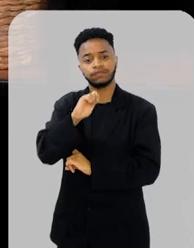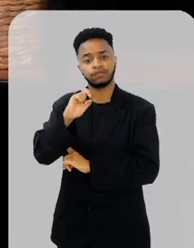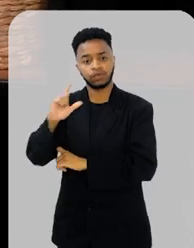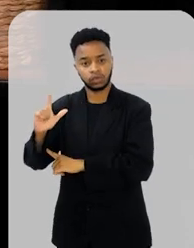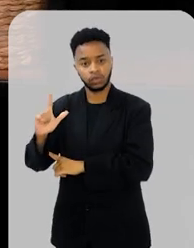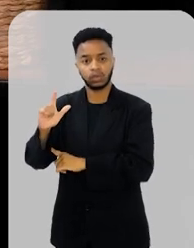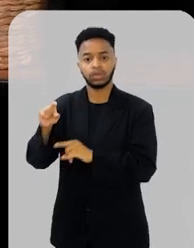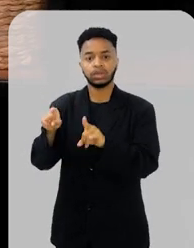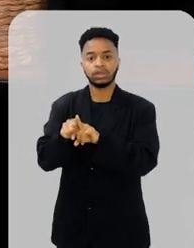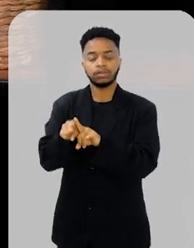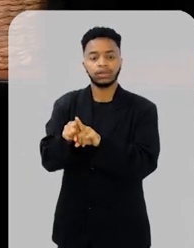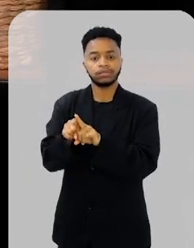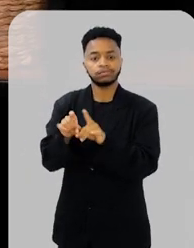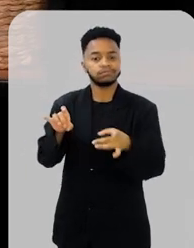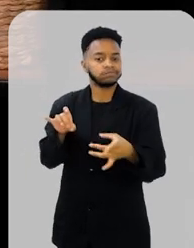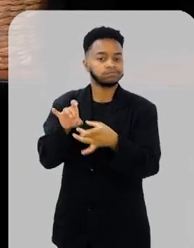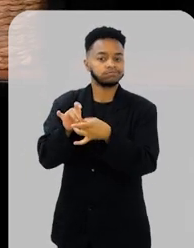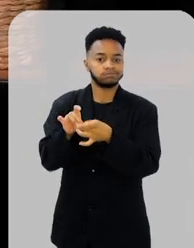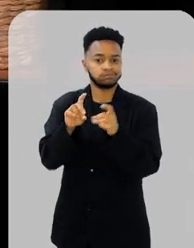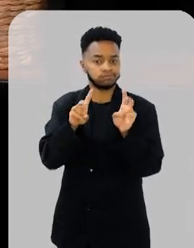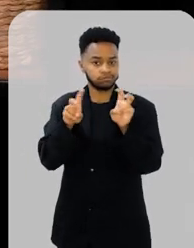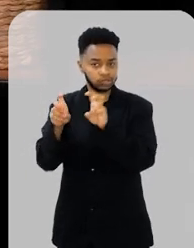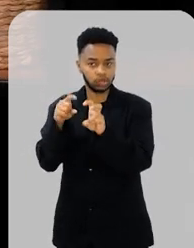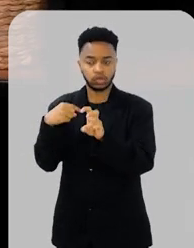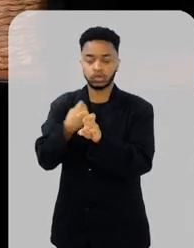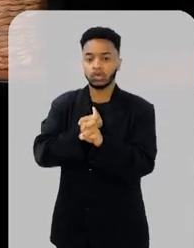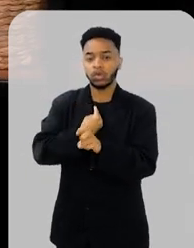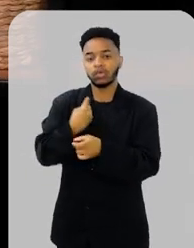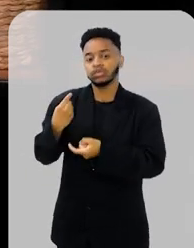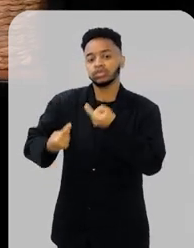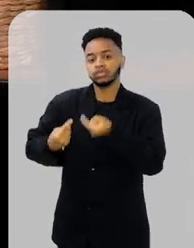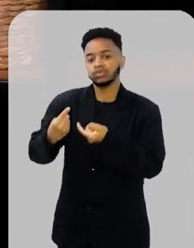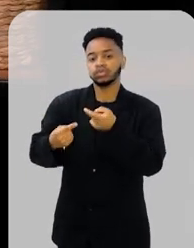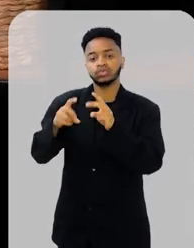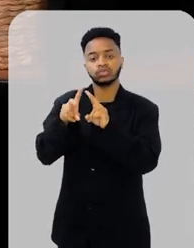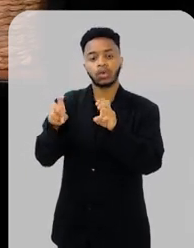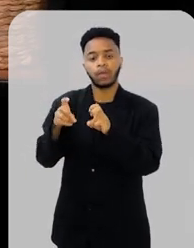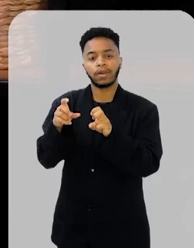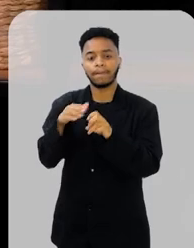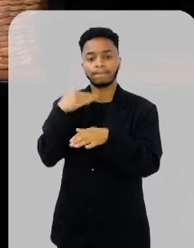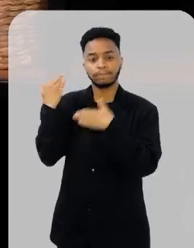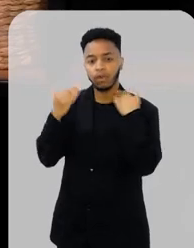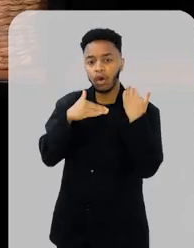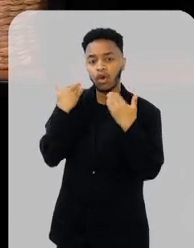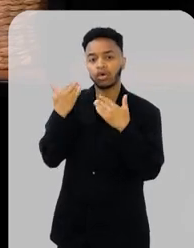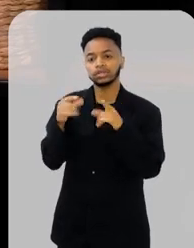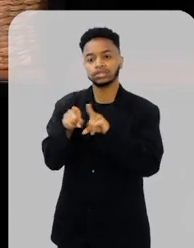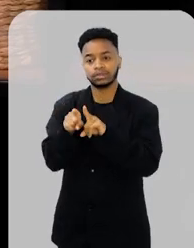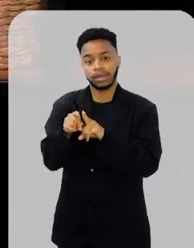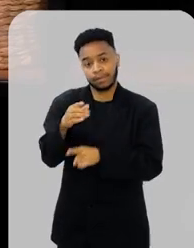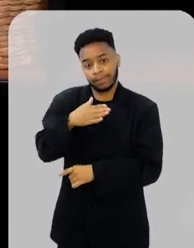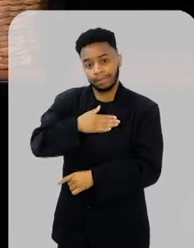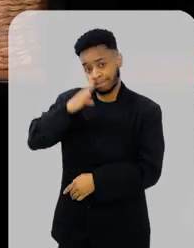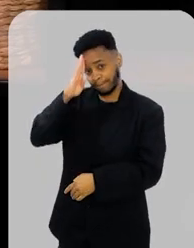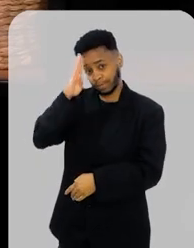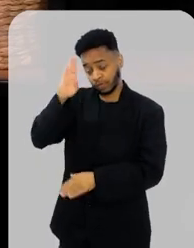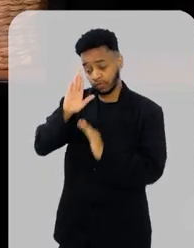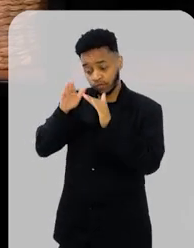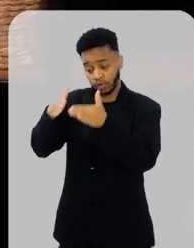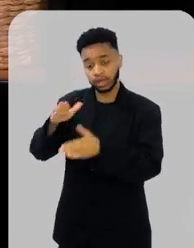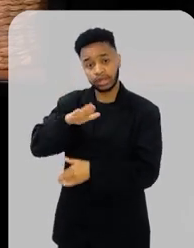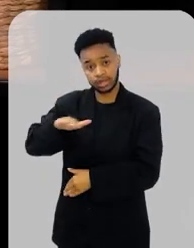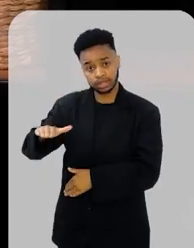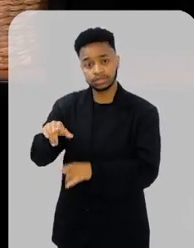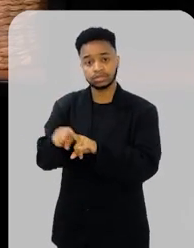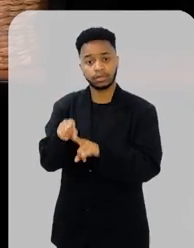sociedade civil em relação a isso, que a gente vai falar muito da letalidade, né, mais no meu caso de crianças